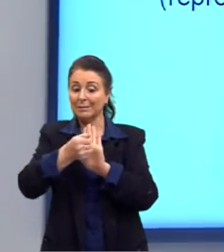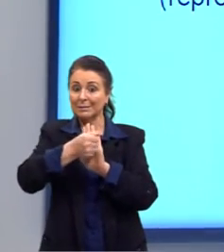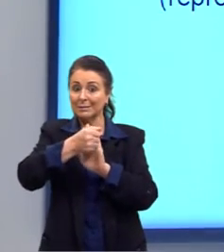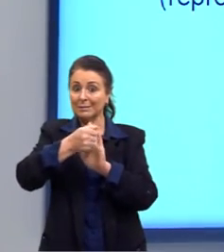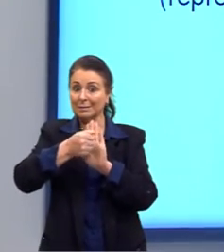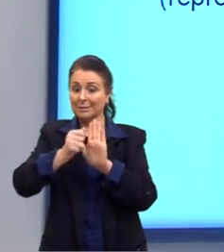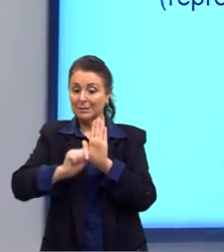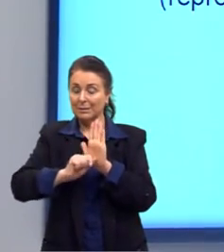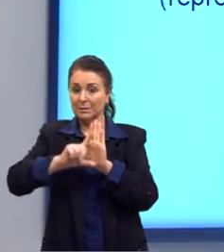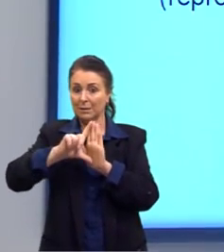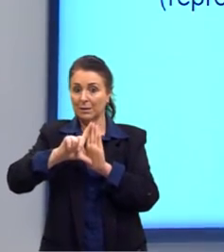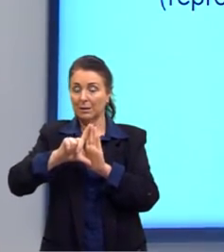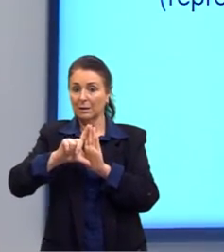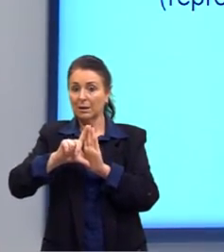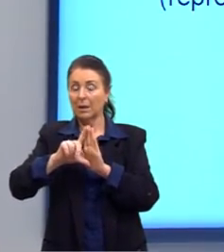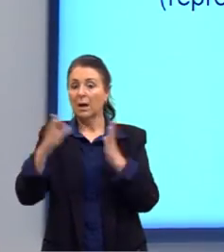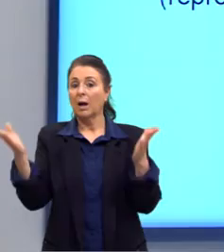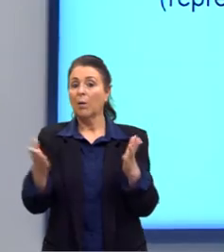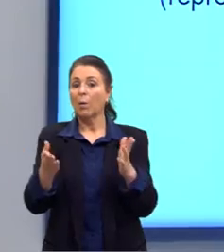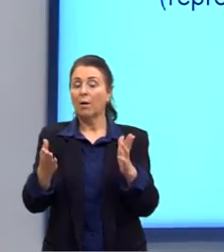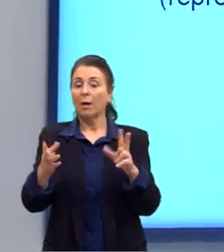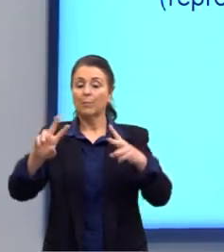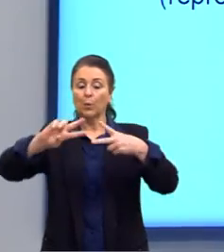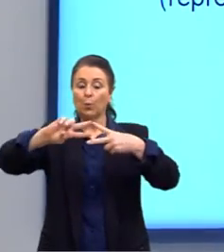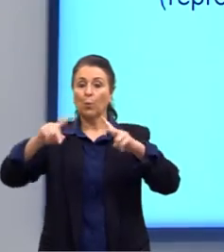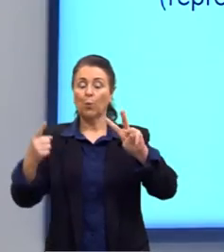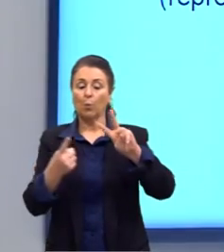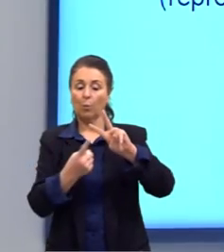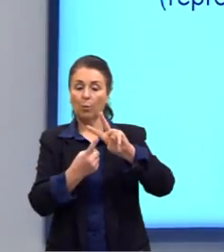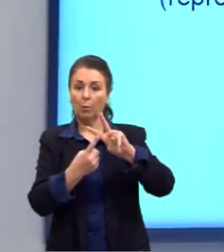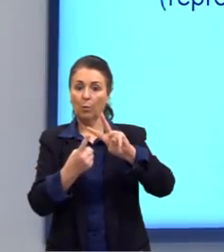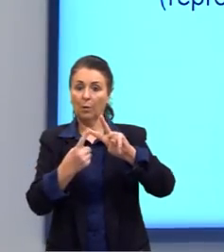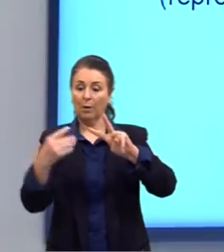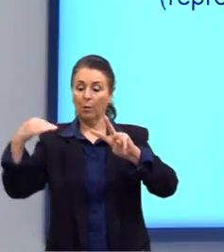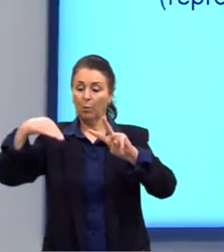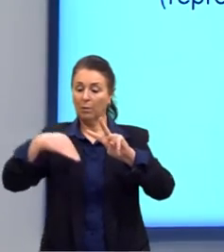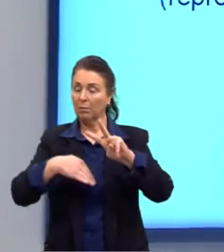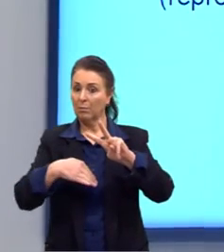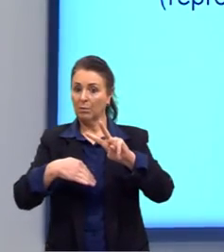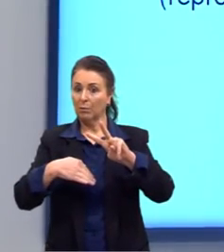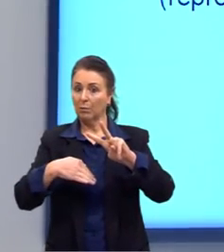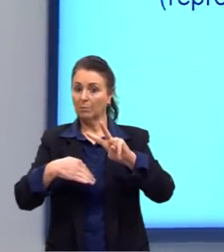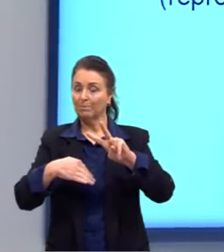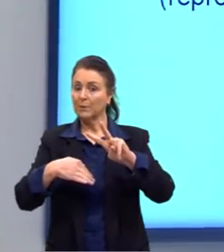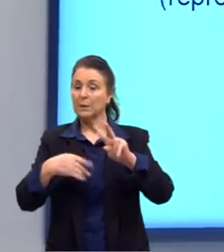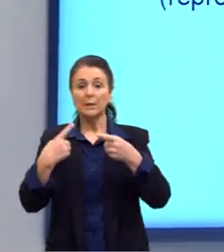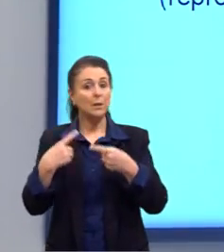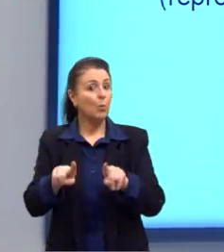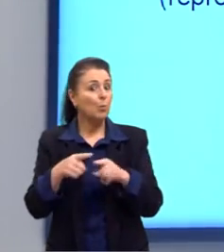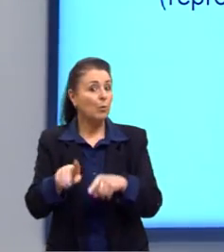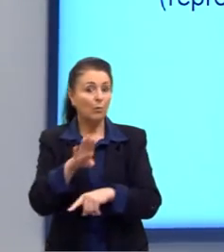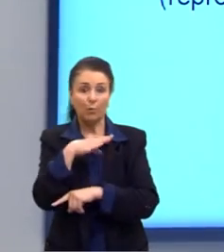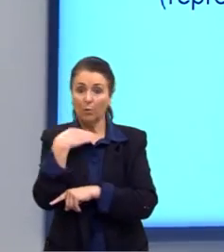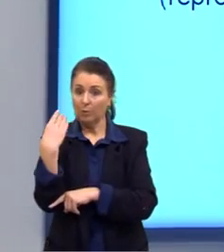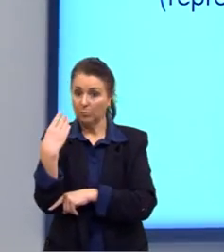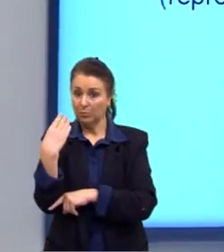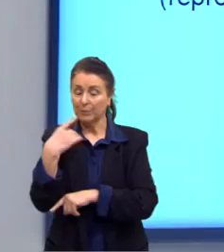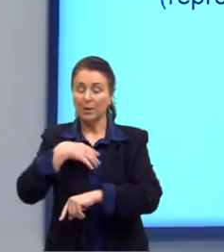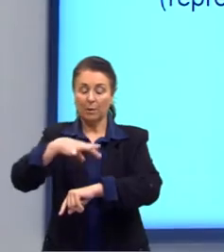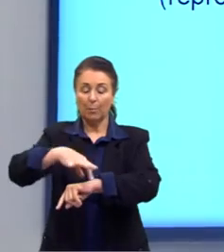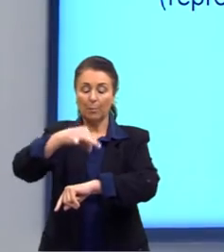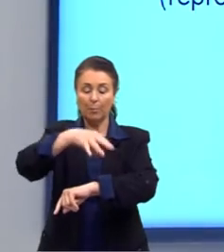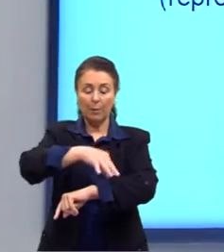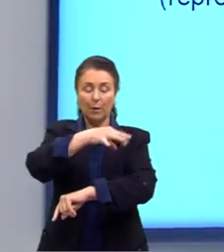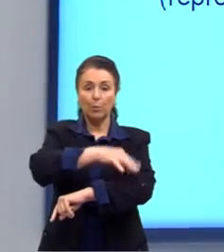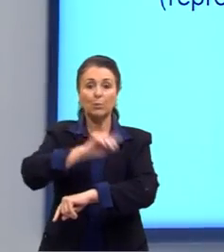já o alelo recessivo não é Letal e determina a presença de pelos